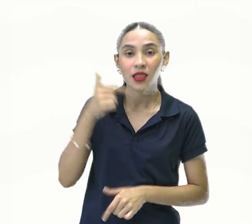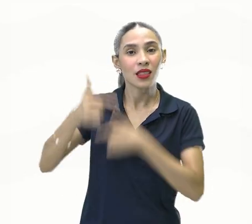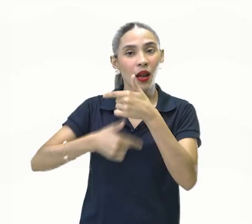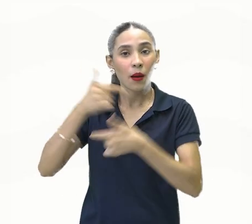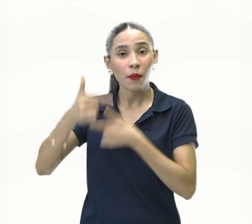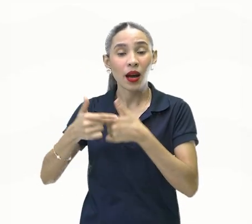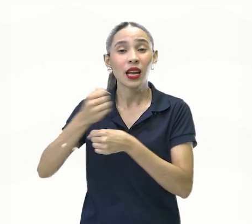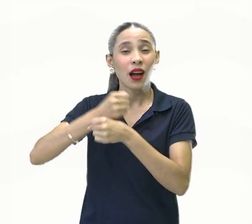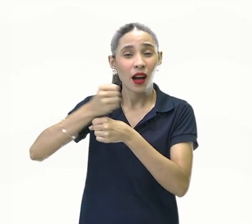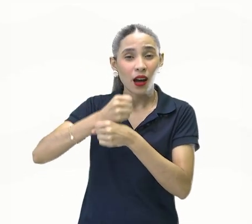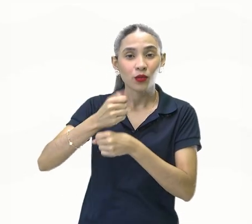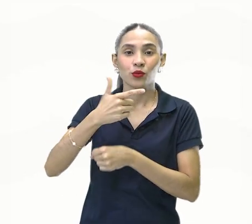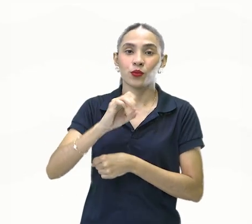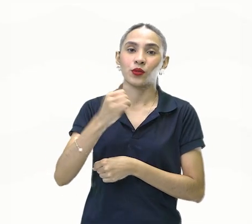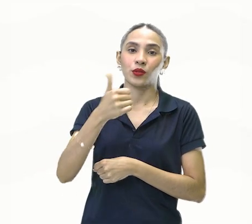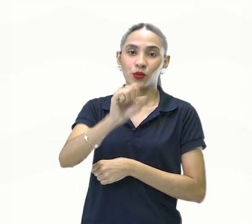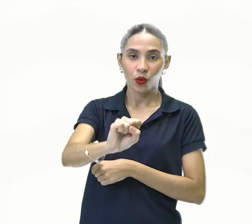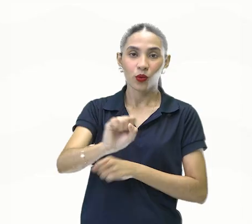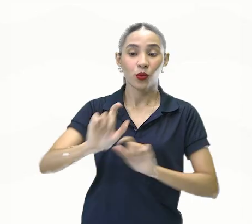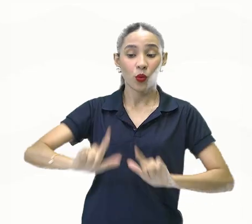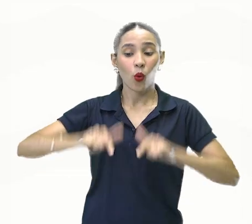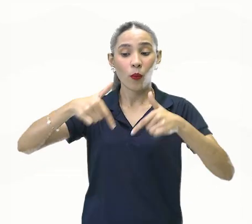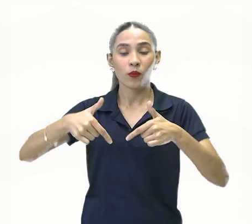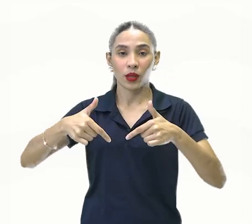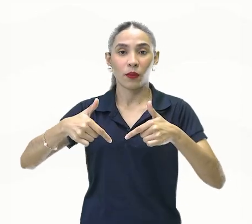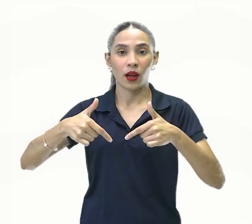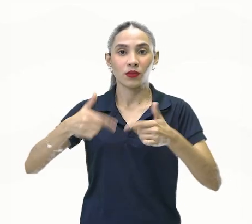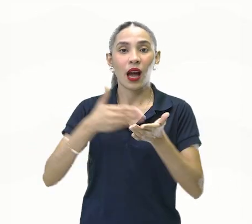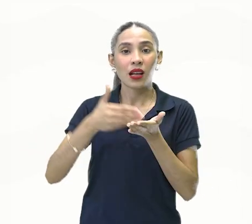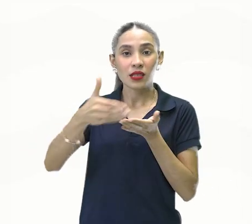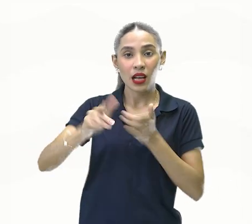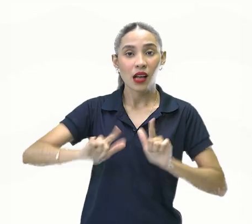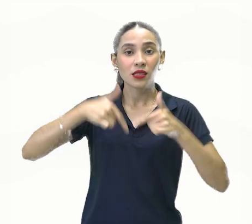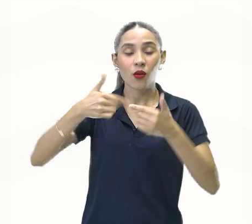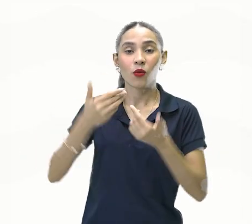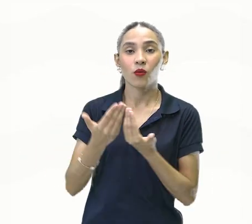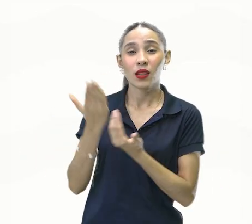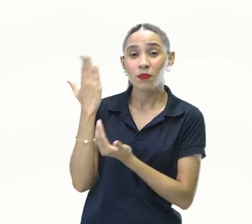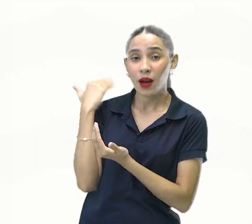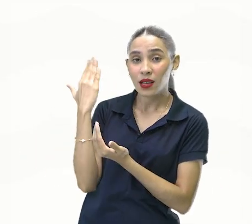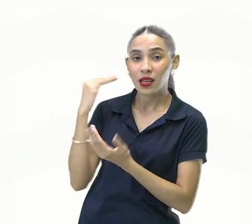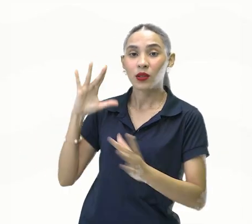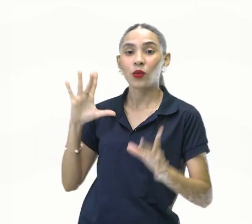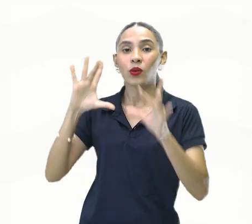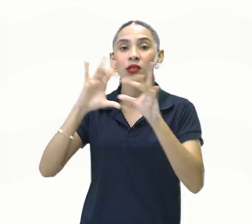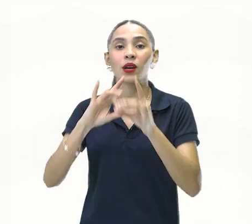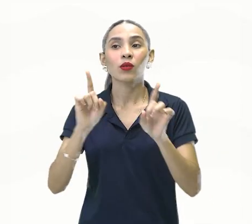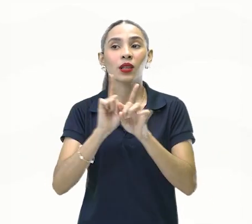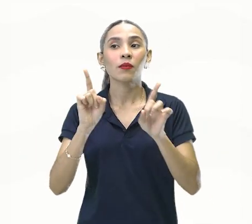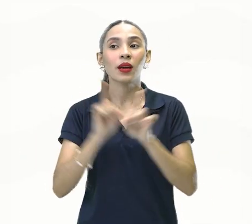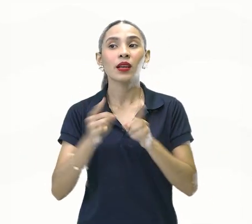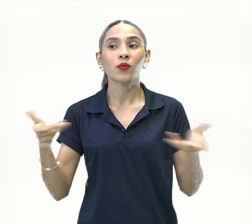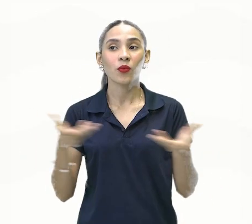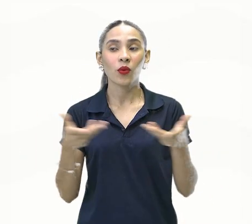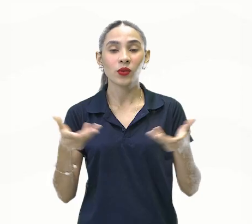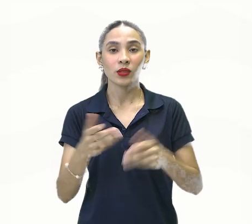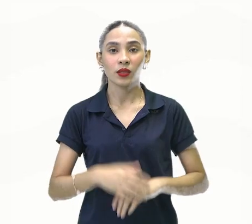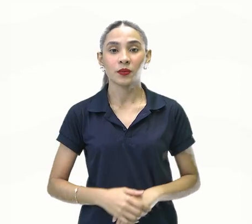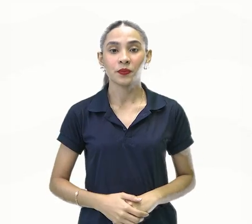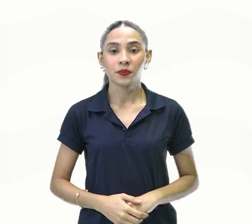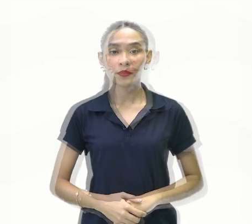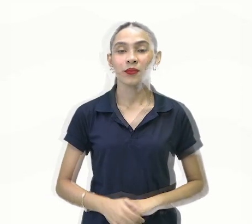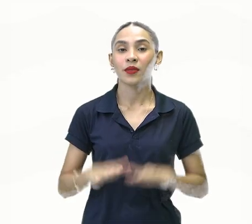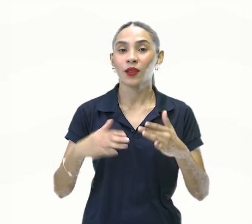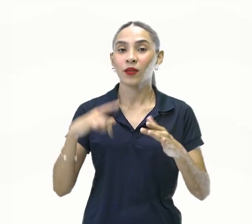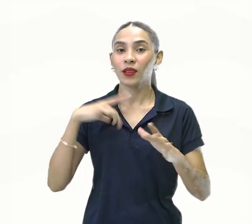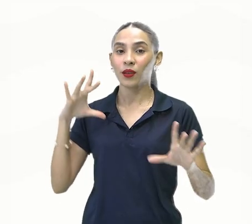desde 2018. Uma ação começou lá atrás e tem uma conexão com o presente. Então, tem